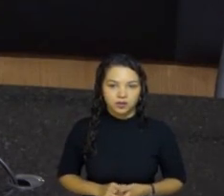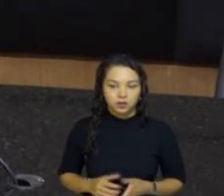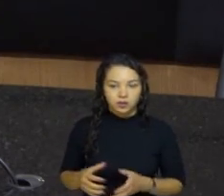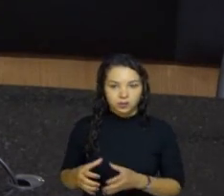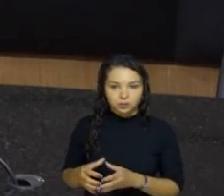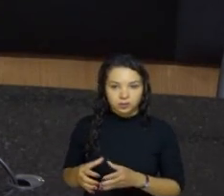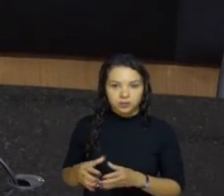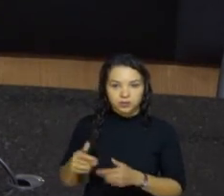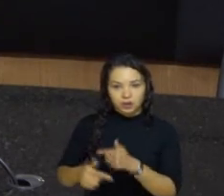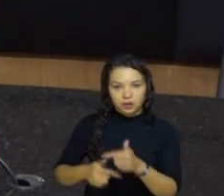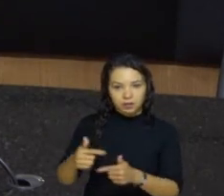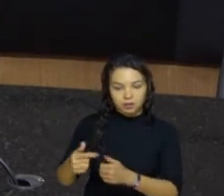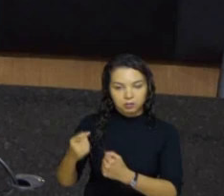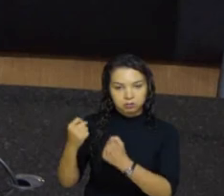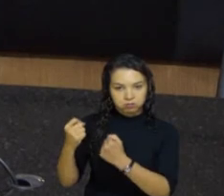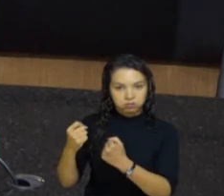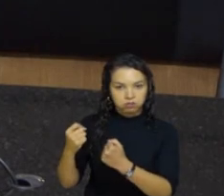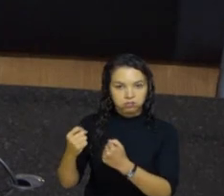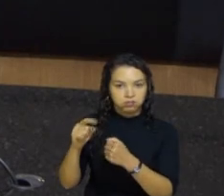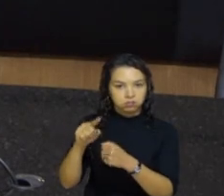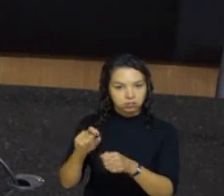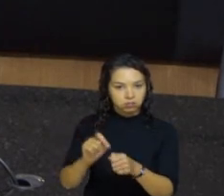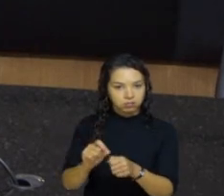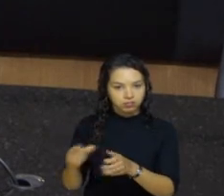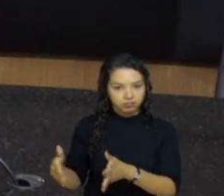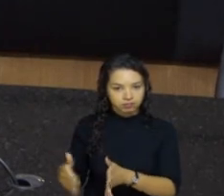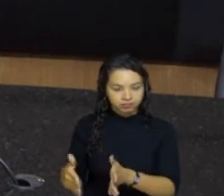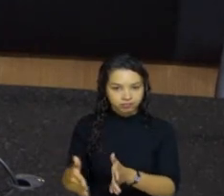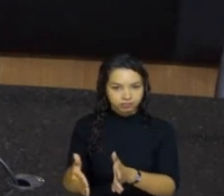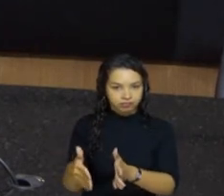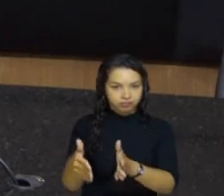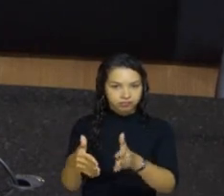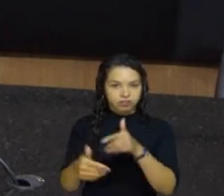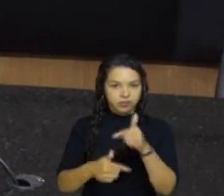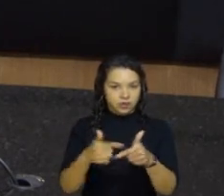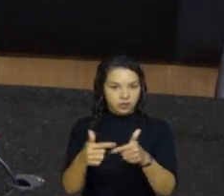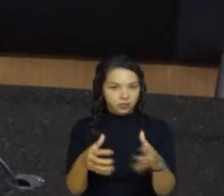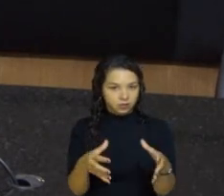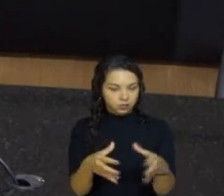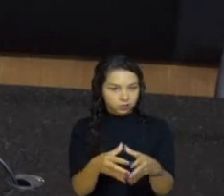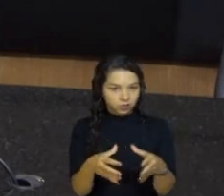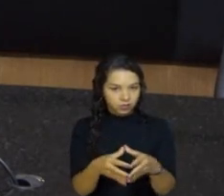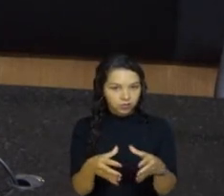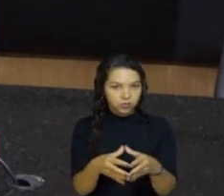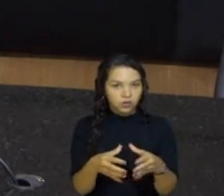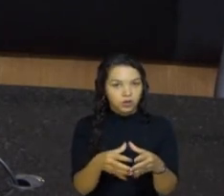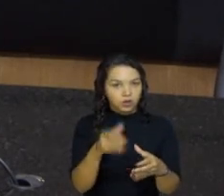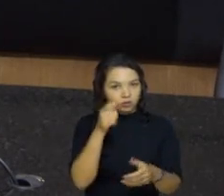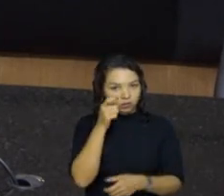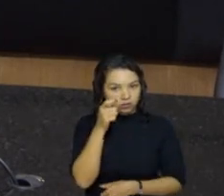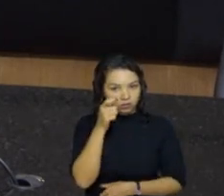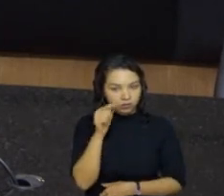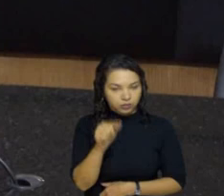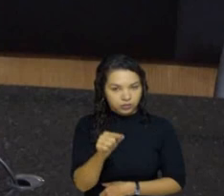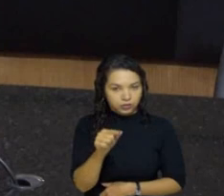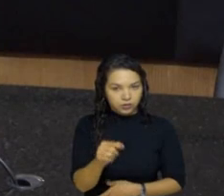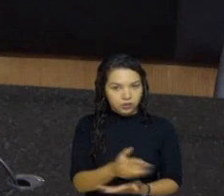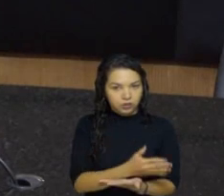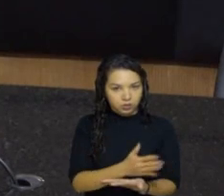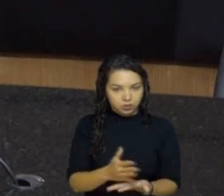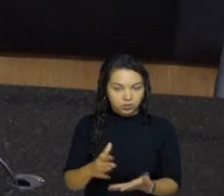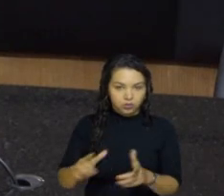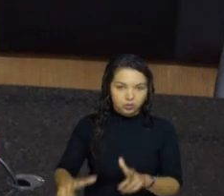trabalho que o senhor está conduzindo, um trabalho em equipe. Eu tenho lhe acompanhado em